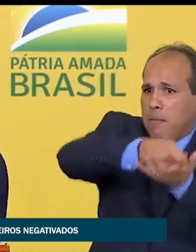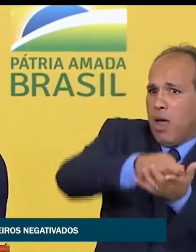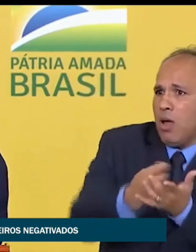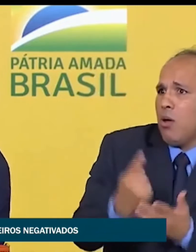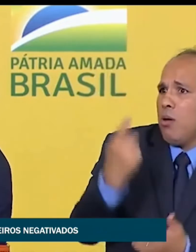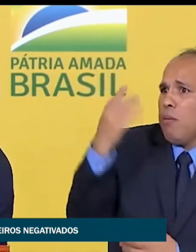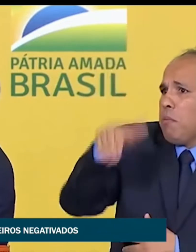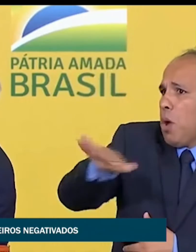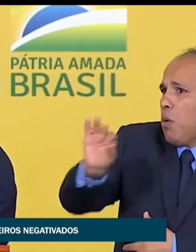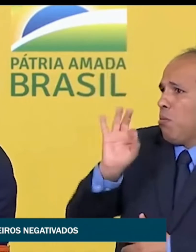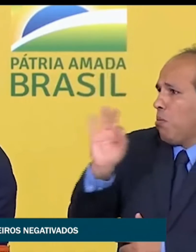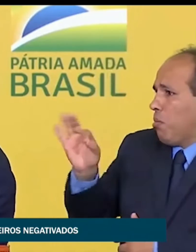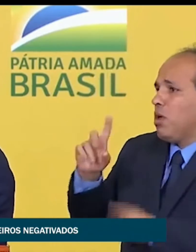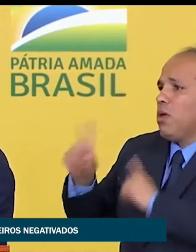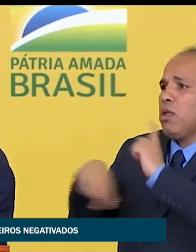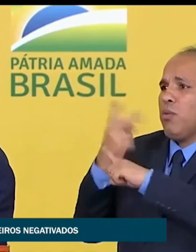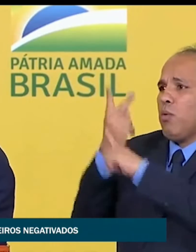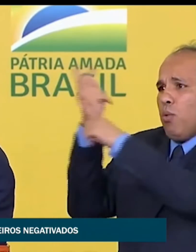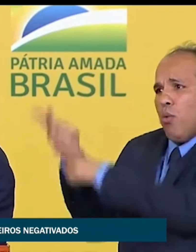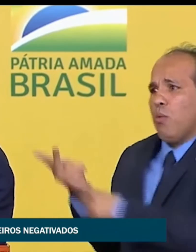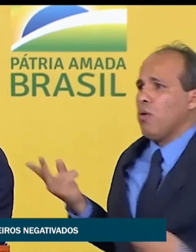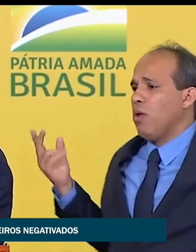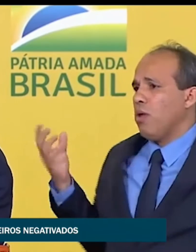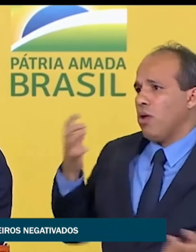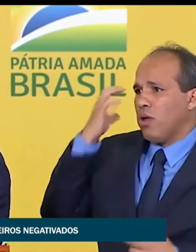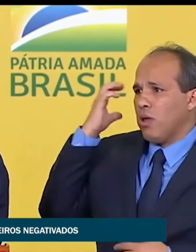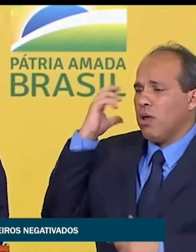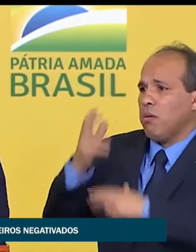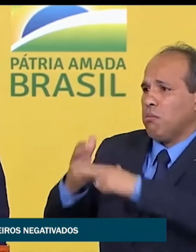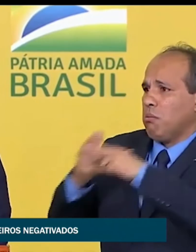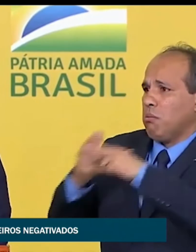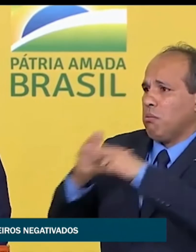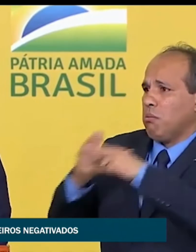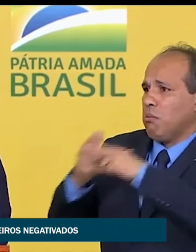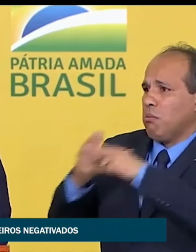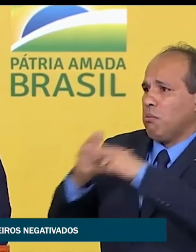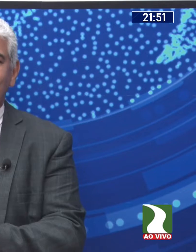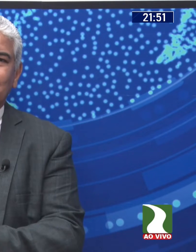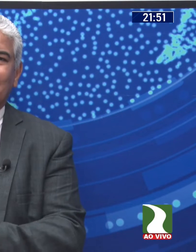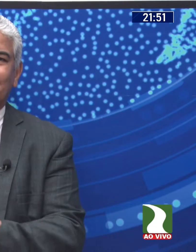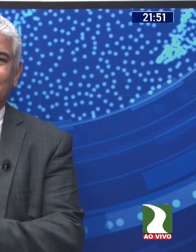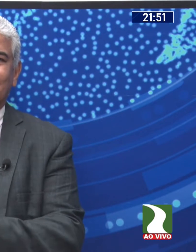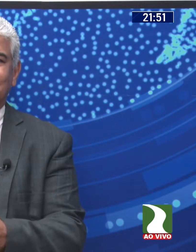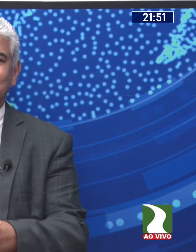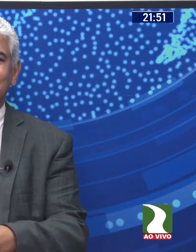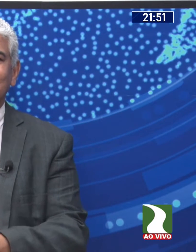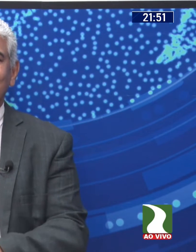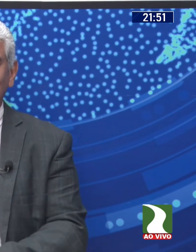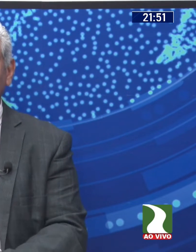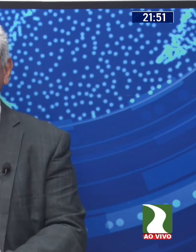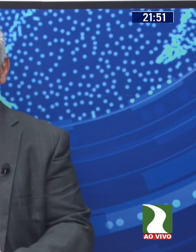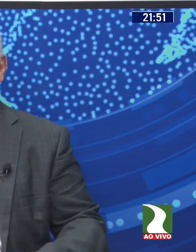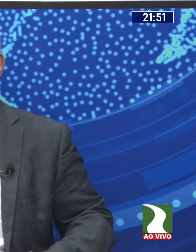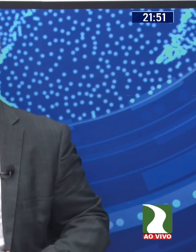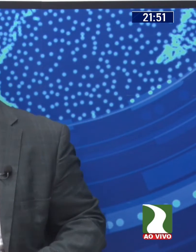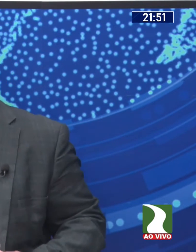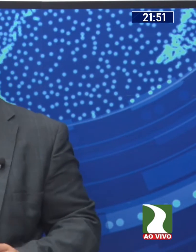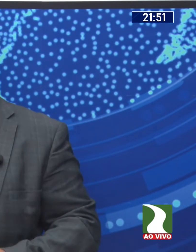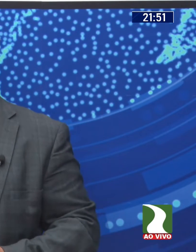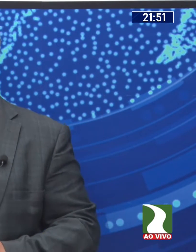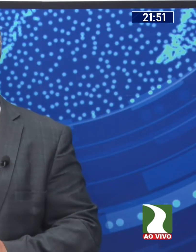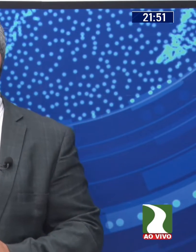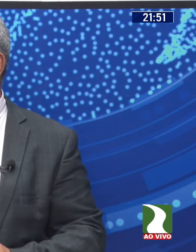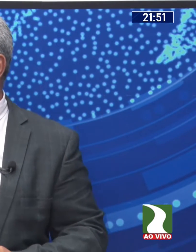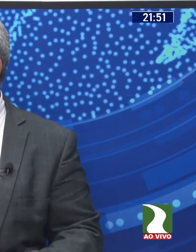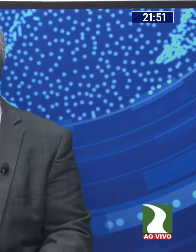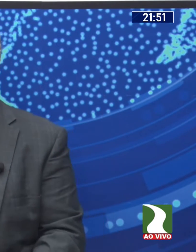banco antigo e pega o saque novo lá na Caixa. No Caixa Tem, ele vai te dar o empréstimo. Paulo Cavalcante, por favor, agora é sua vez